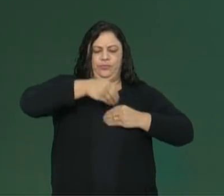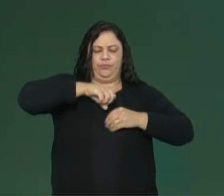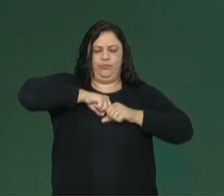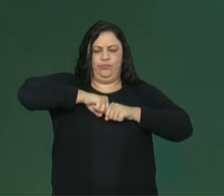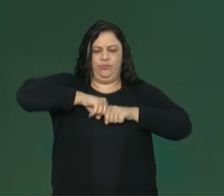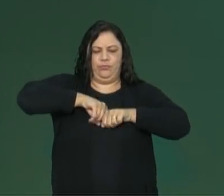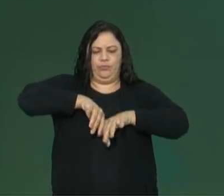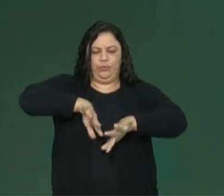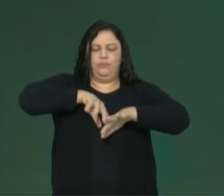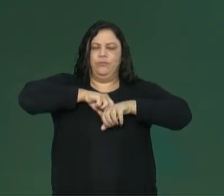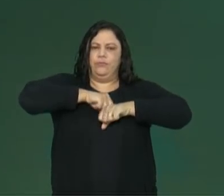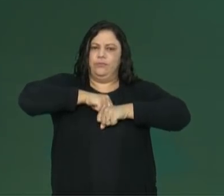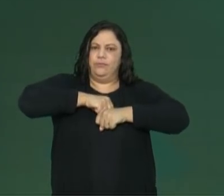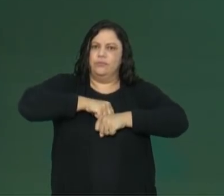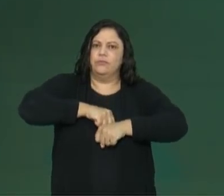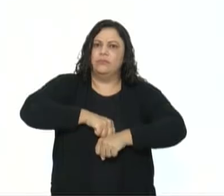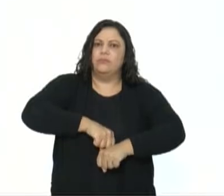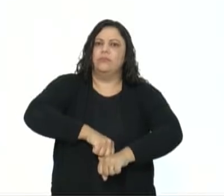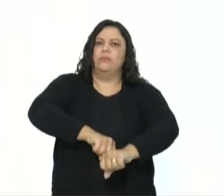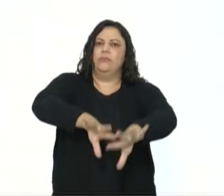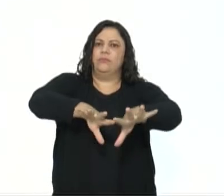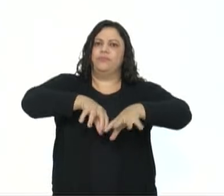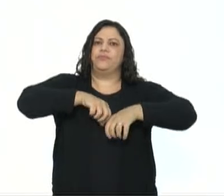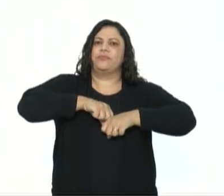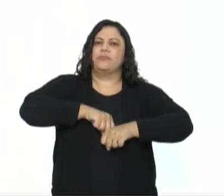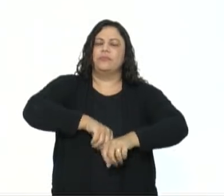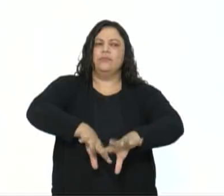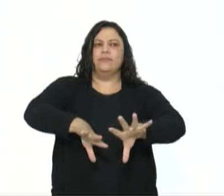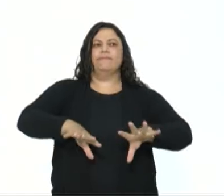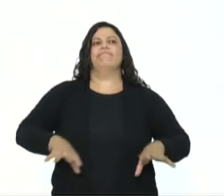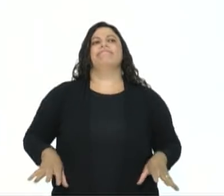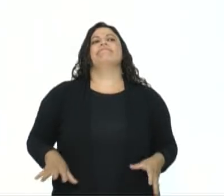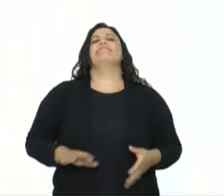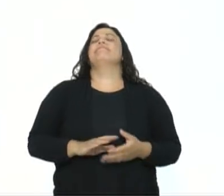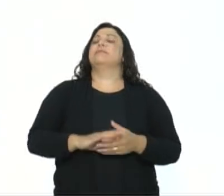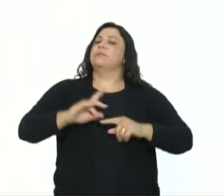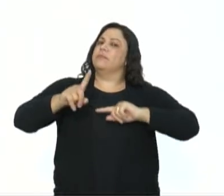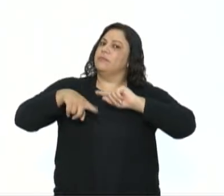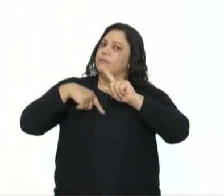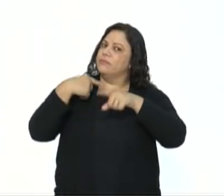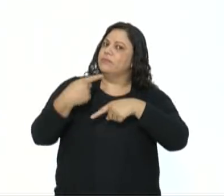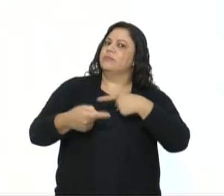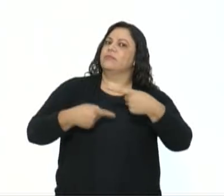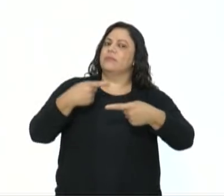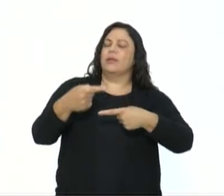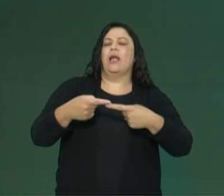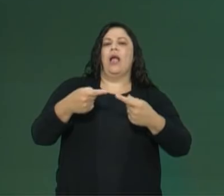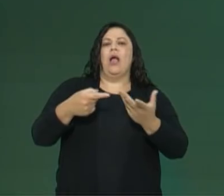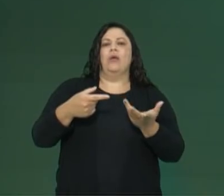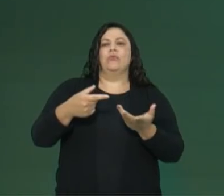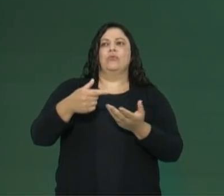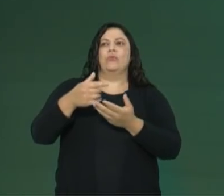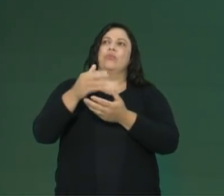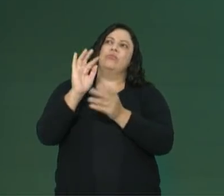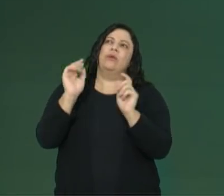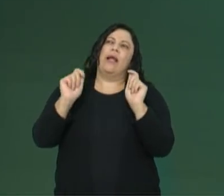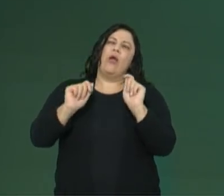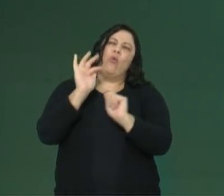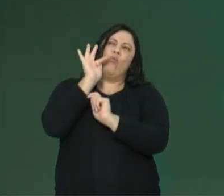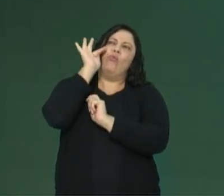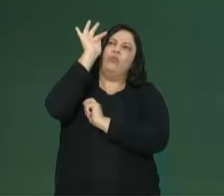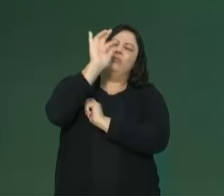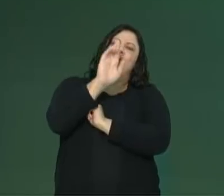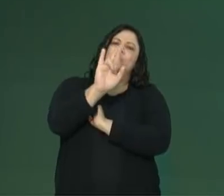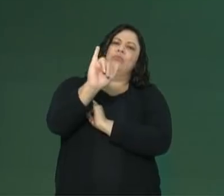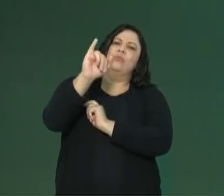jogando num canal que vai levar para fora do corpo do animal. Já se aproximando aí de um futuro rim, muito parecido,